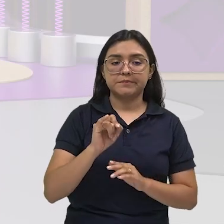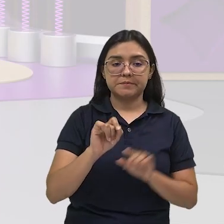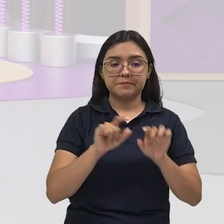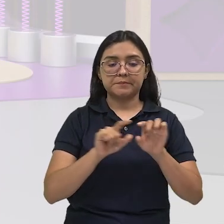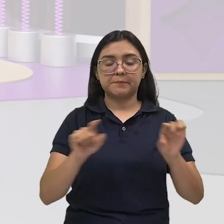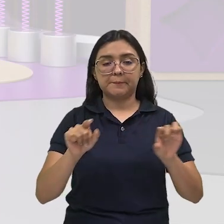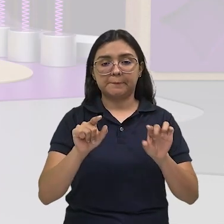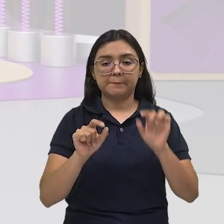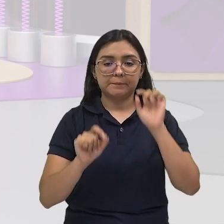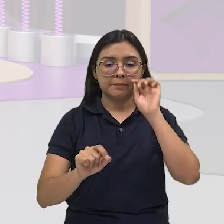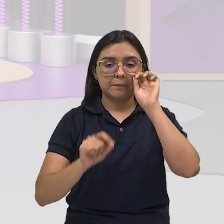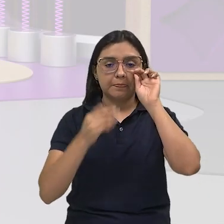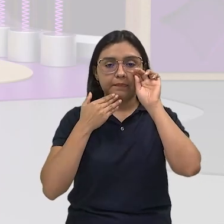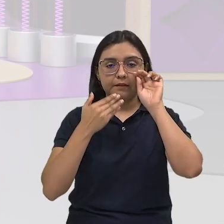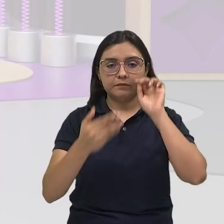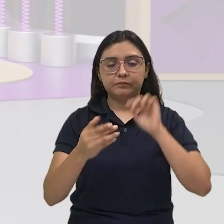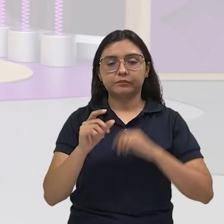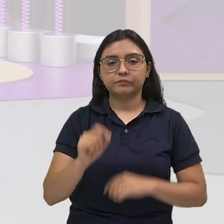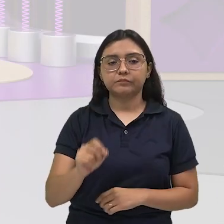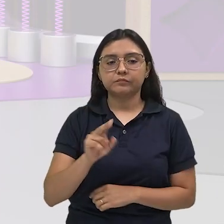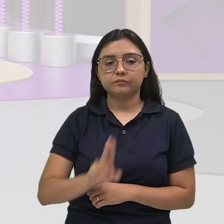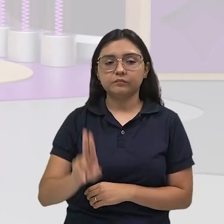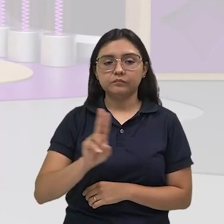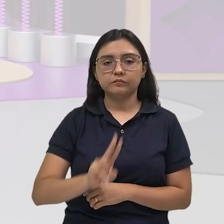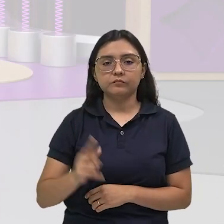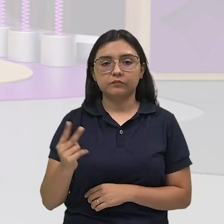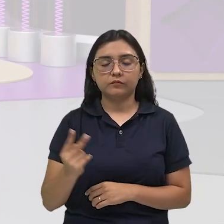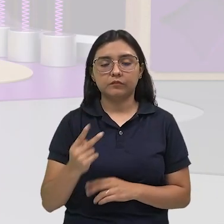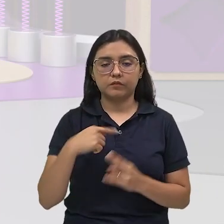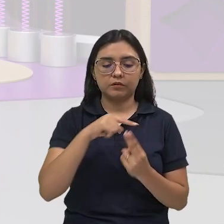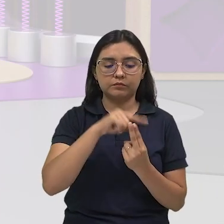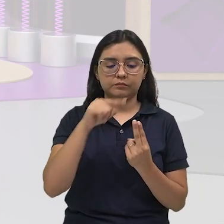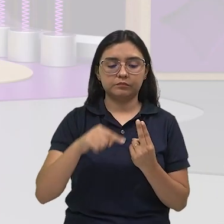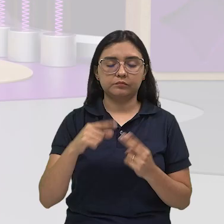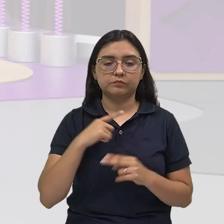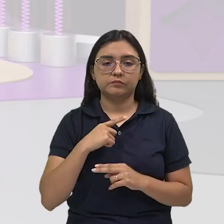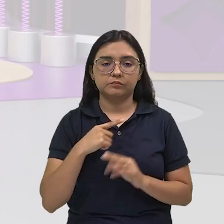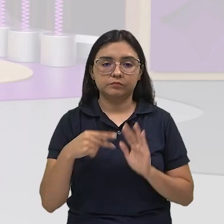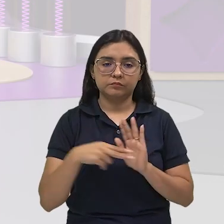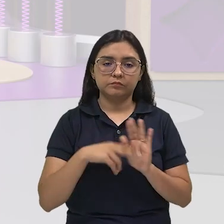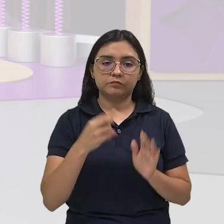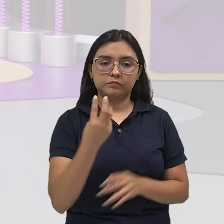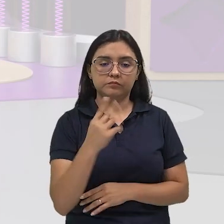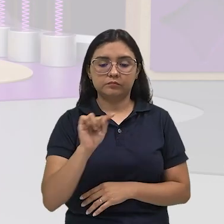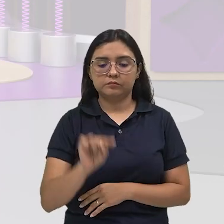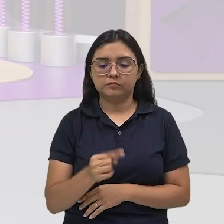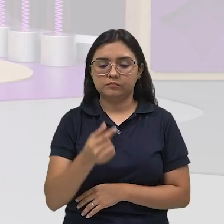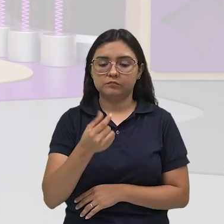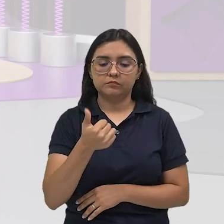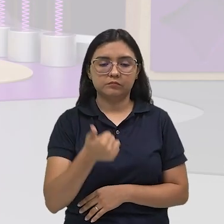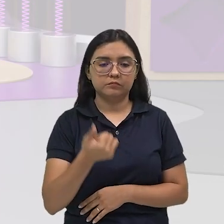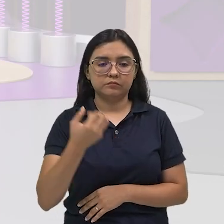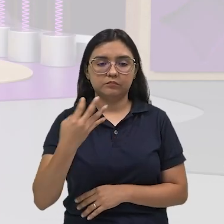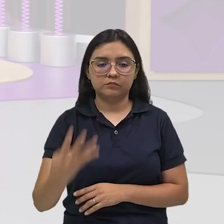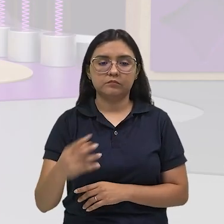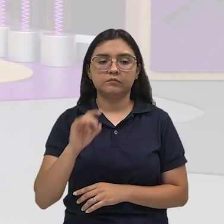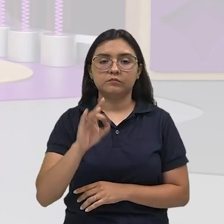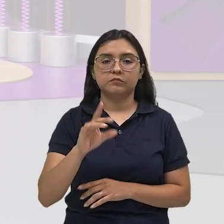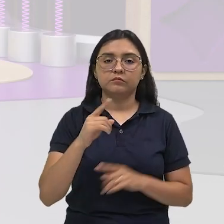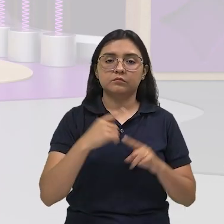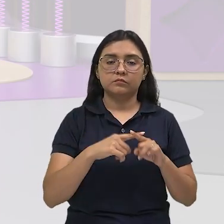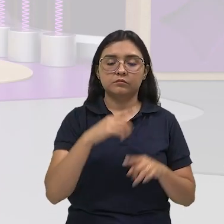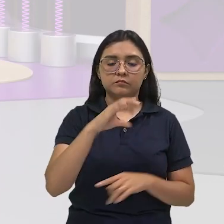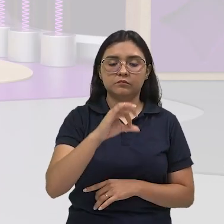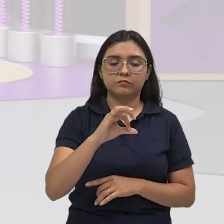problema pedisse para nós usarmos π igual a 3,14, só era multiplicar o 9 por